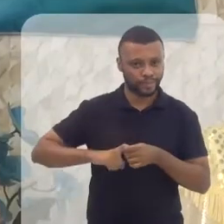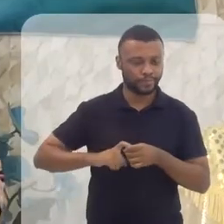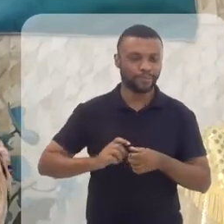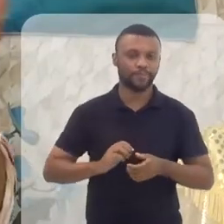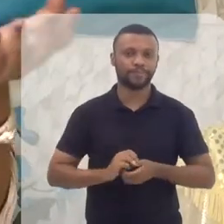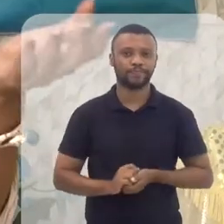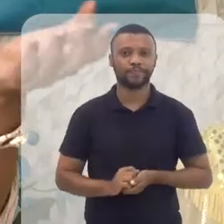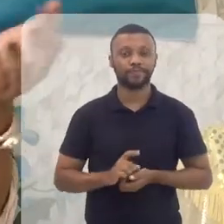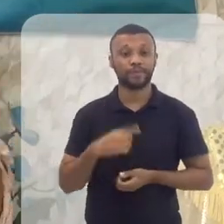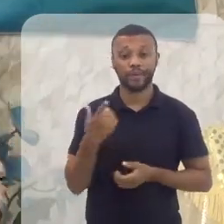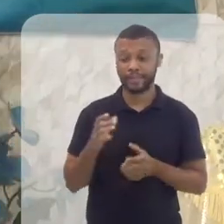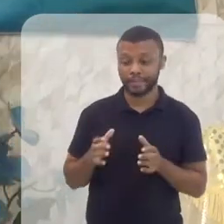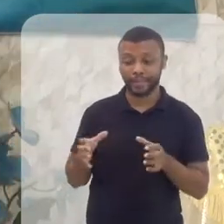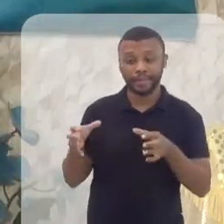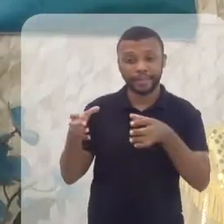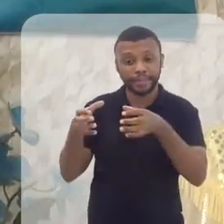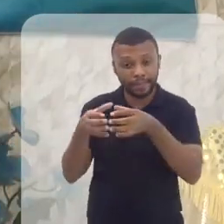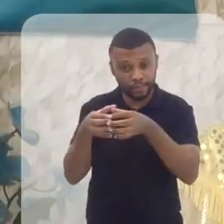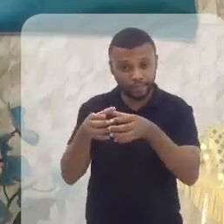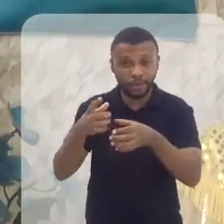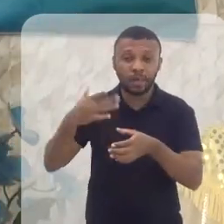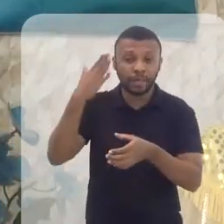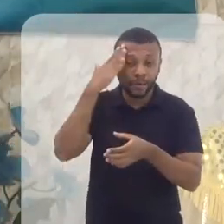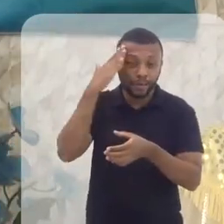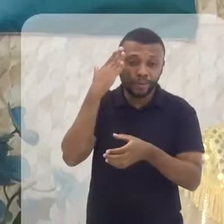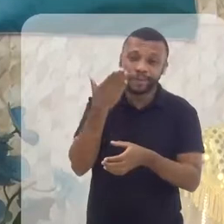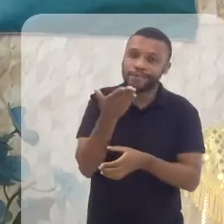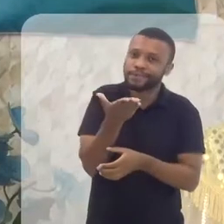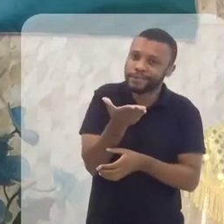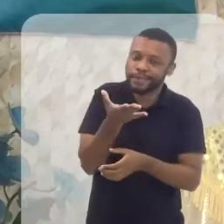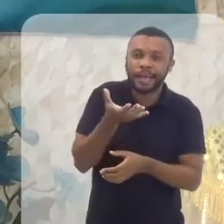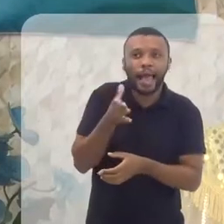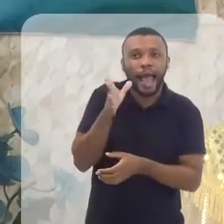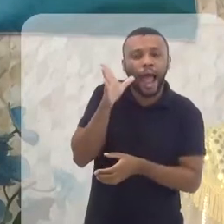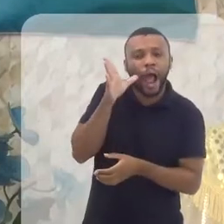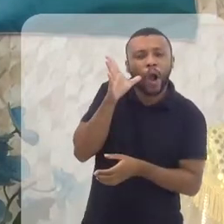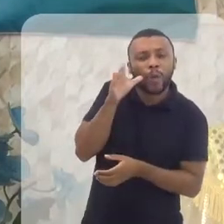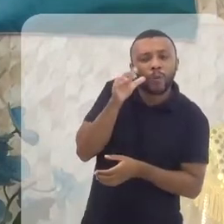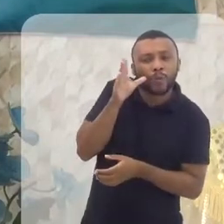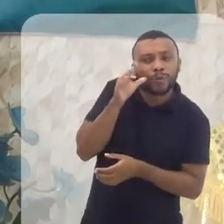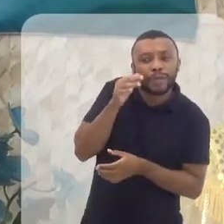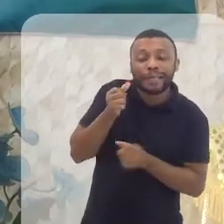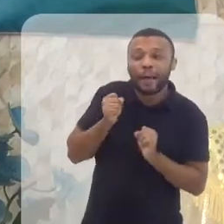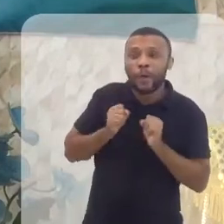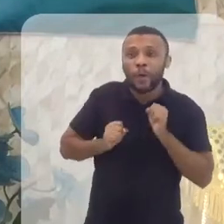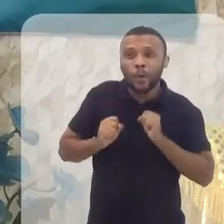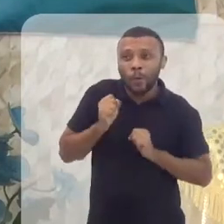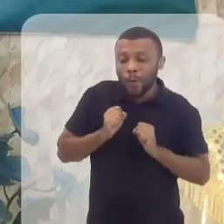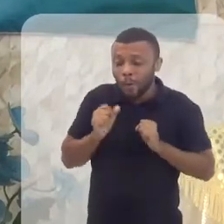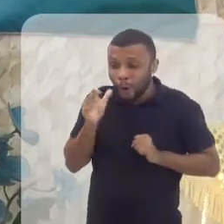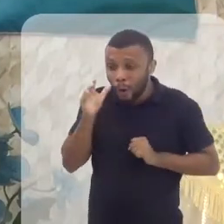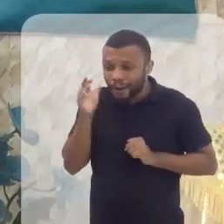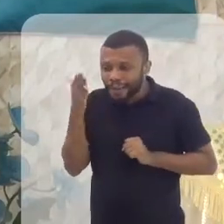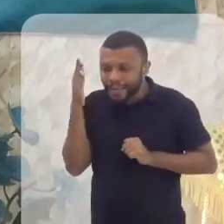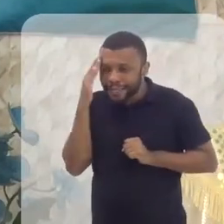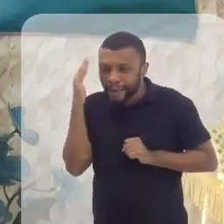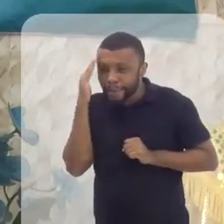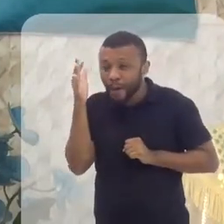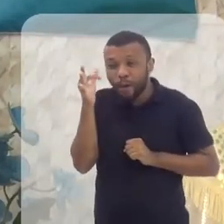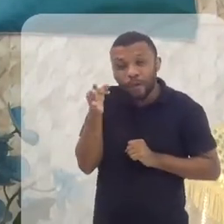Voltamos daqui da nossa tribo, que eu sei que você está querendo, com uma curiosidade,